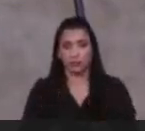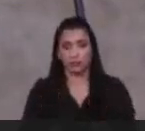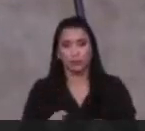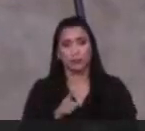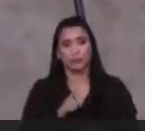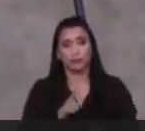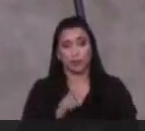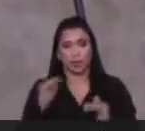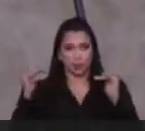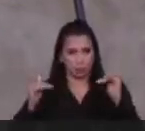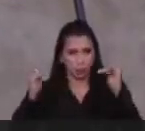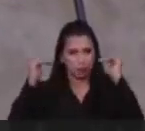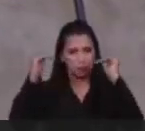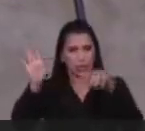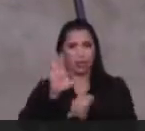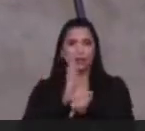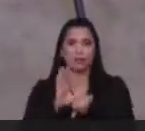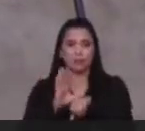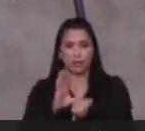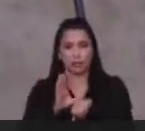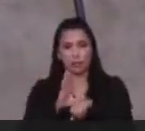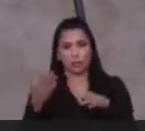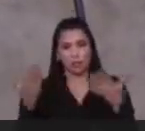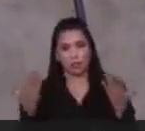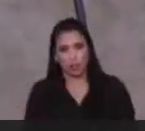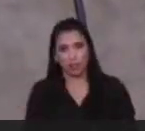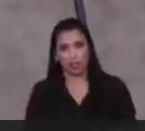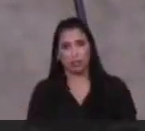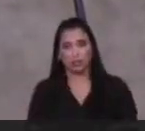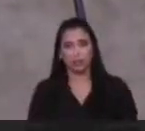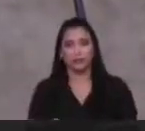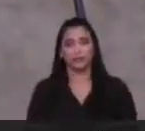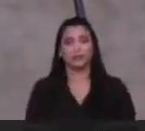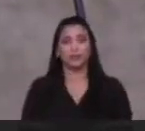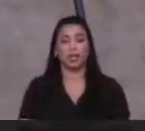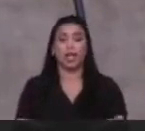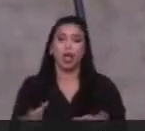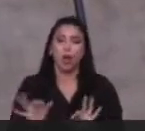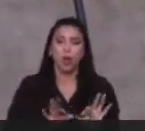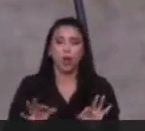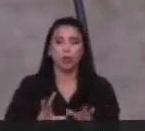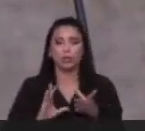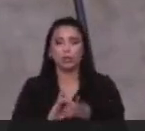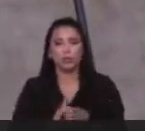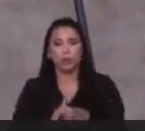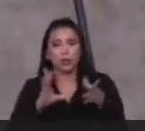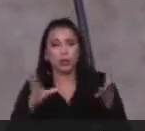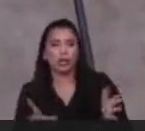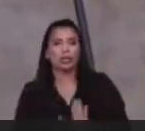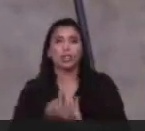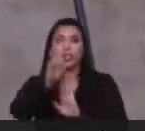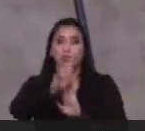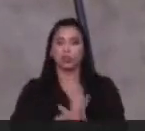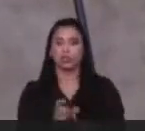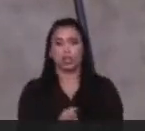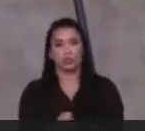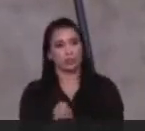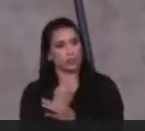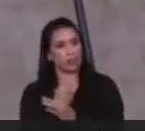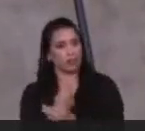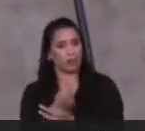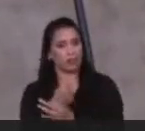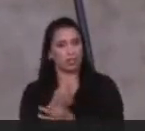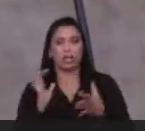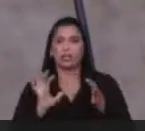e a supremacia constitucionais, a intangibilidade da ordem democrática e os direitos, garantias